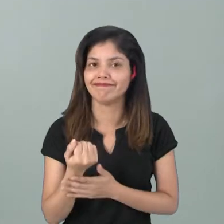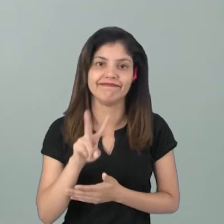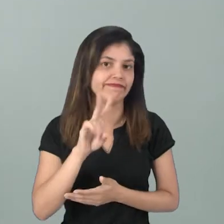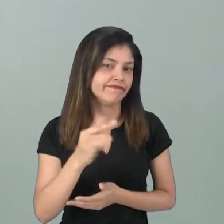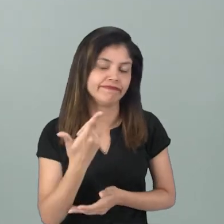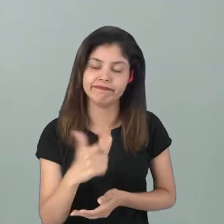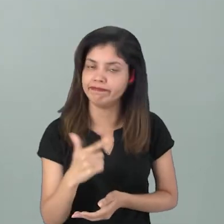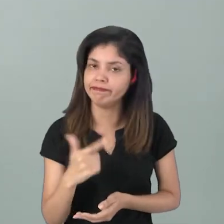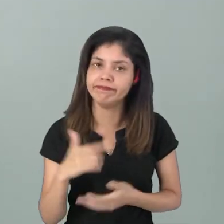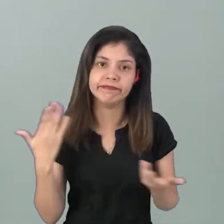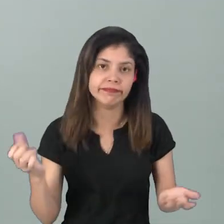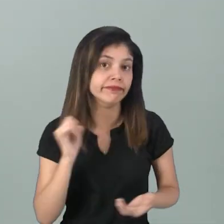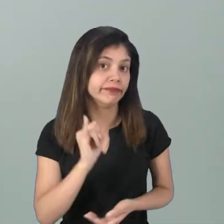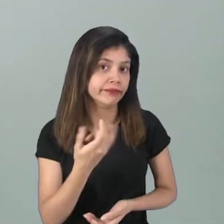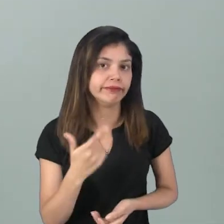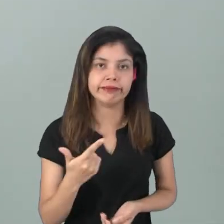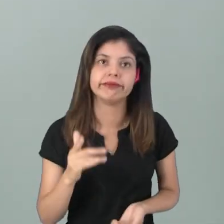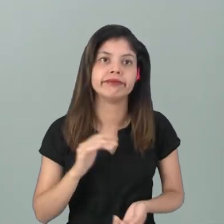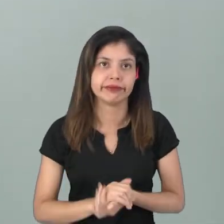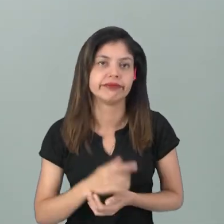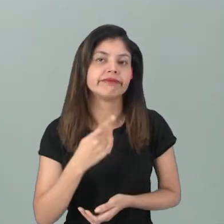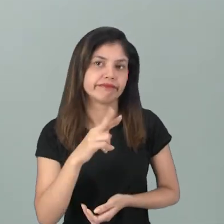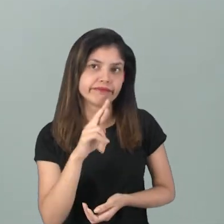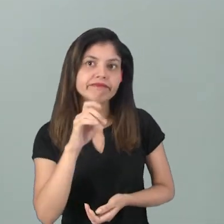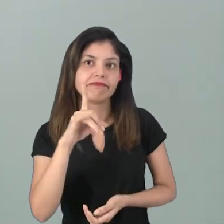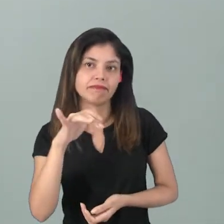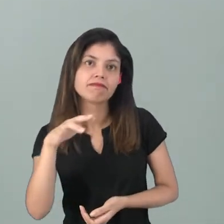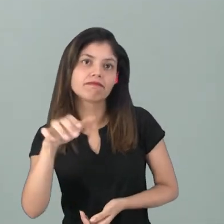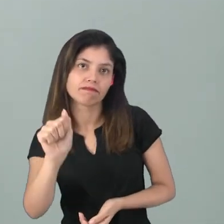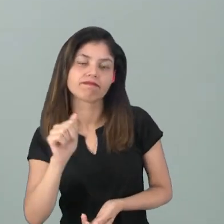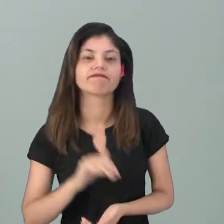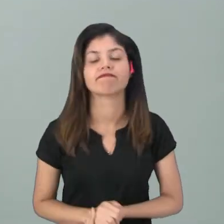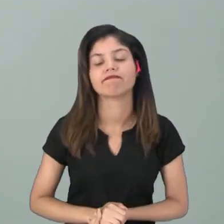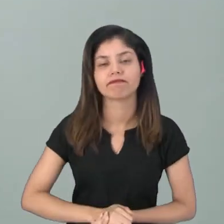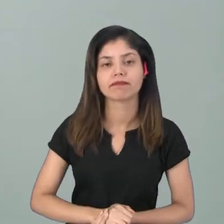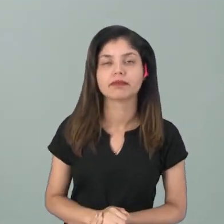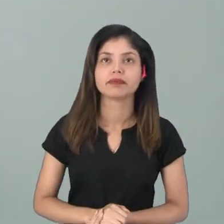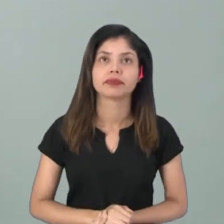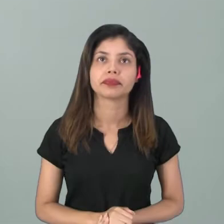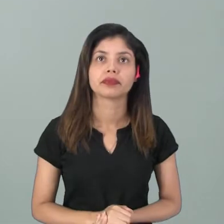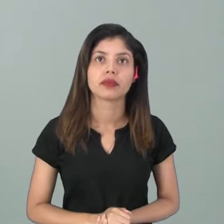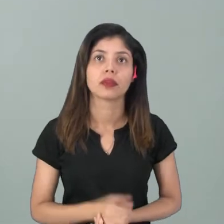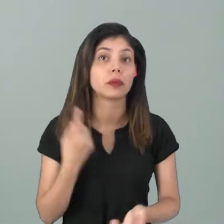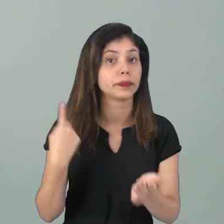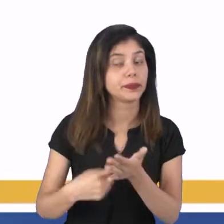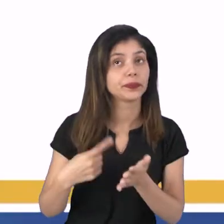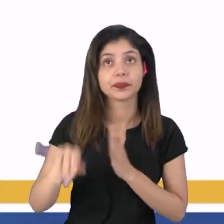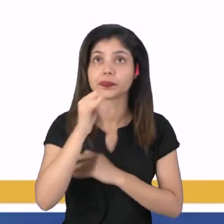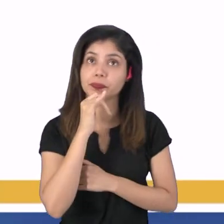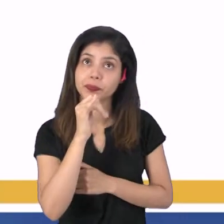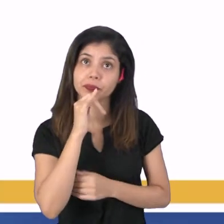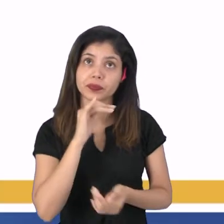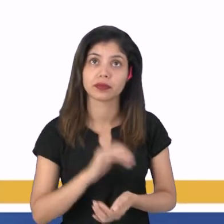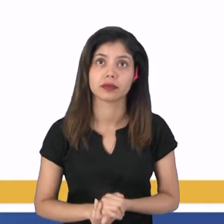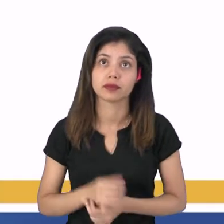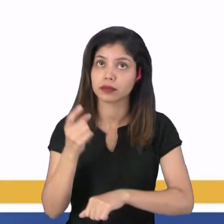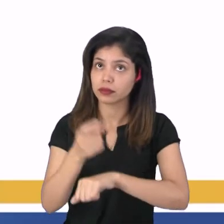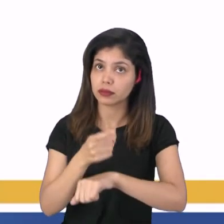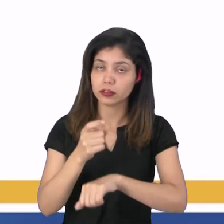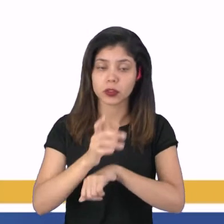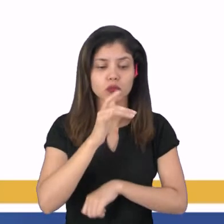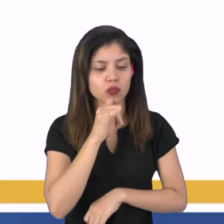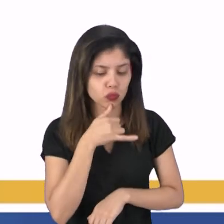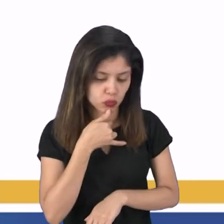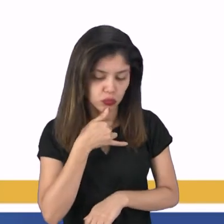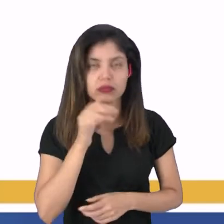não vai existir. Se ela não existir, é uma derivação parasintética. Considere, por exemplo, o adjetivo